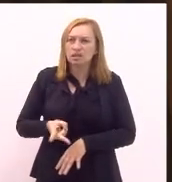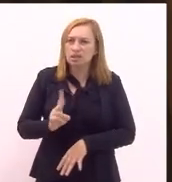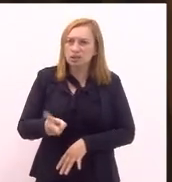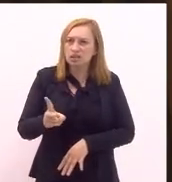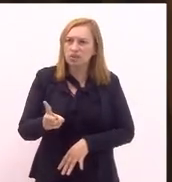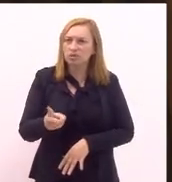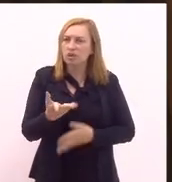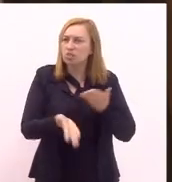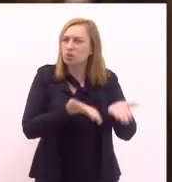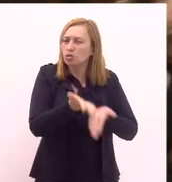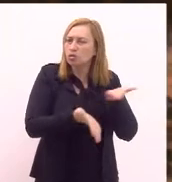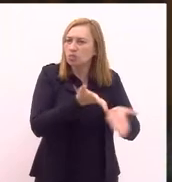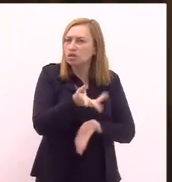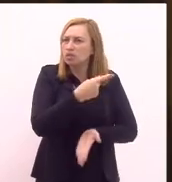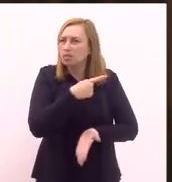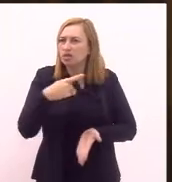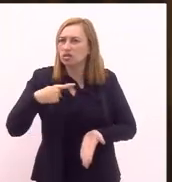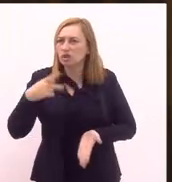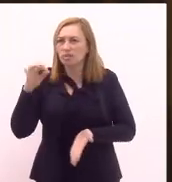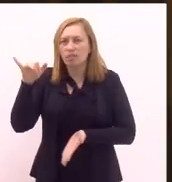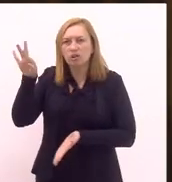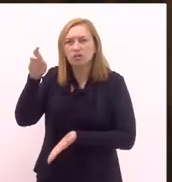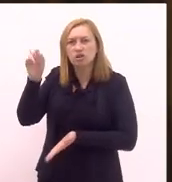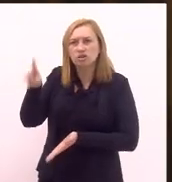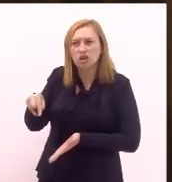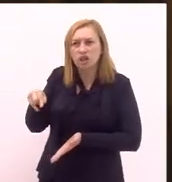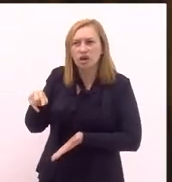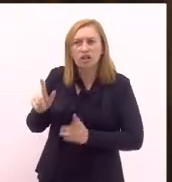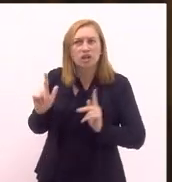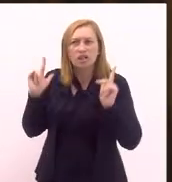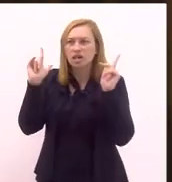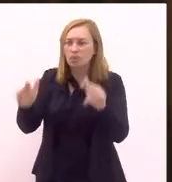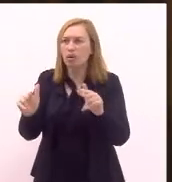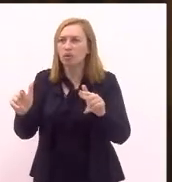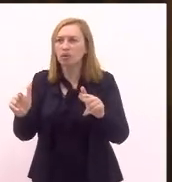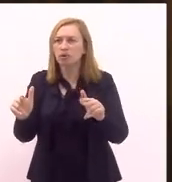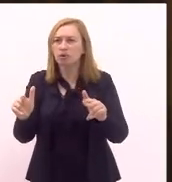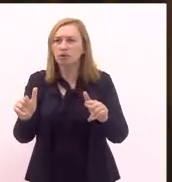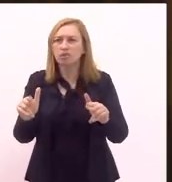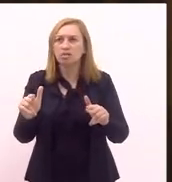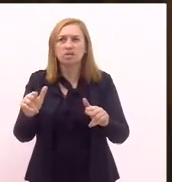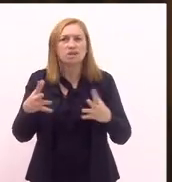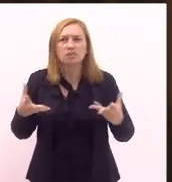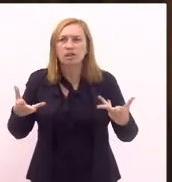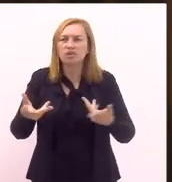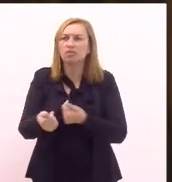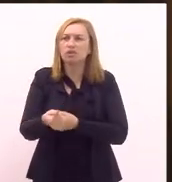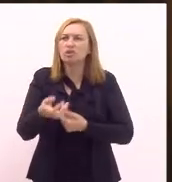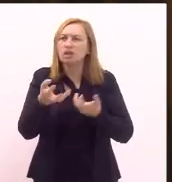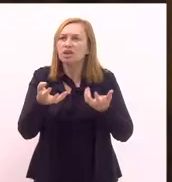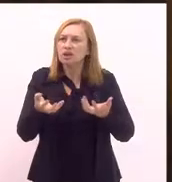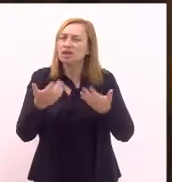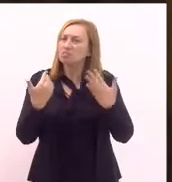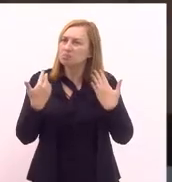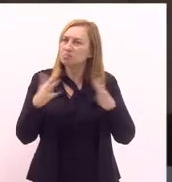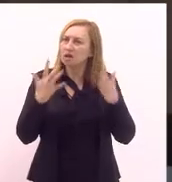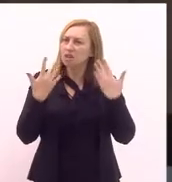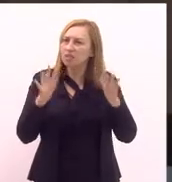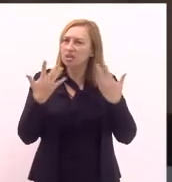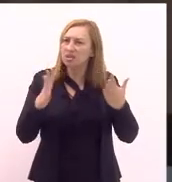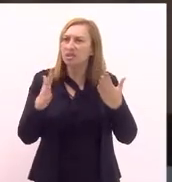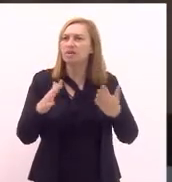sempre trata pastores e babalorixás da mesma maneira isso é notável E nós queremos Celebrar